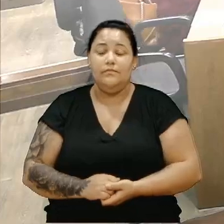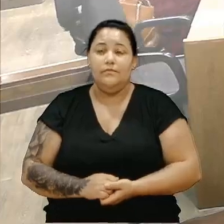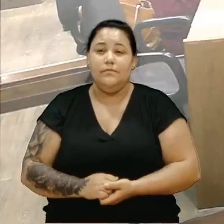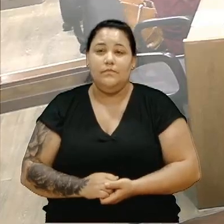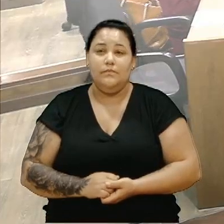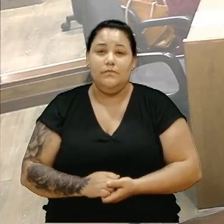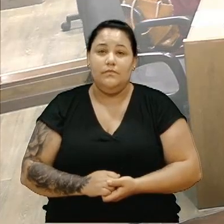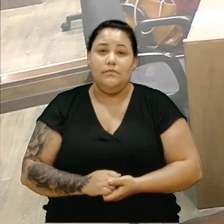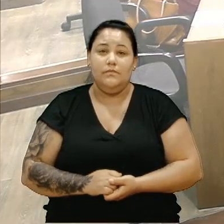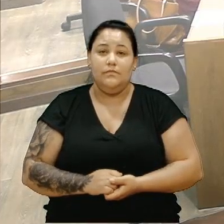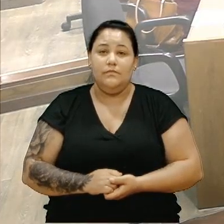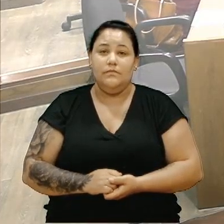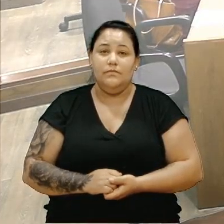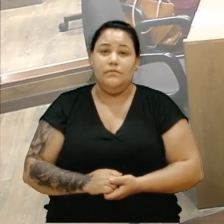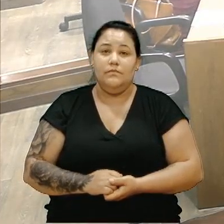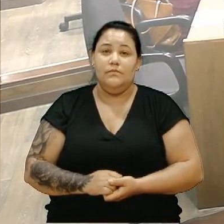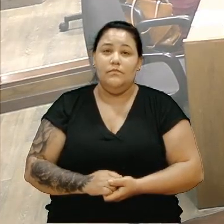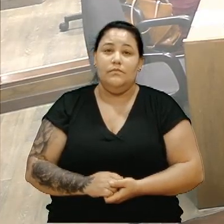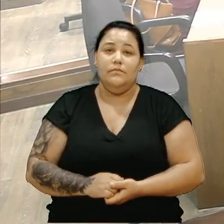palavra, vereador Ramon.